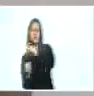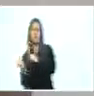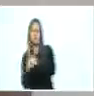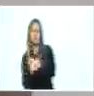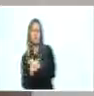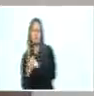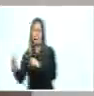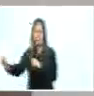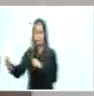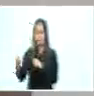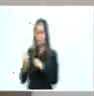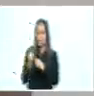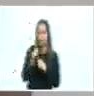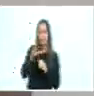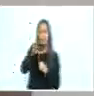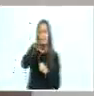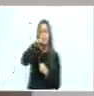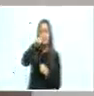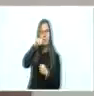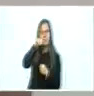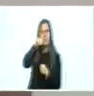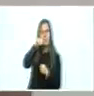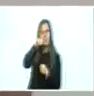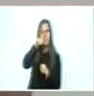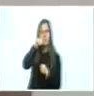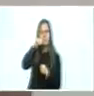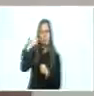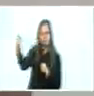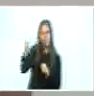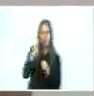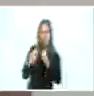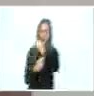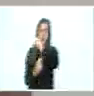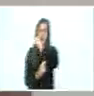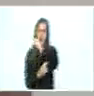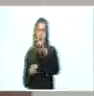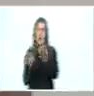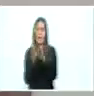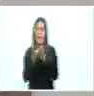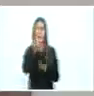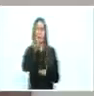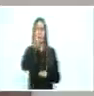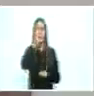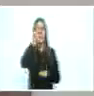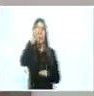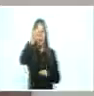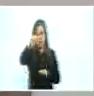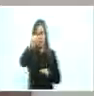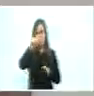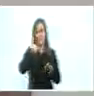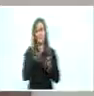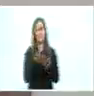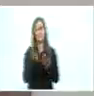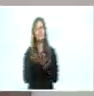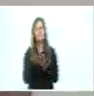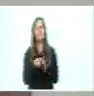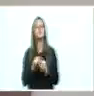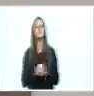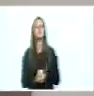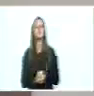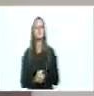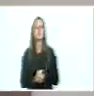viriam alguns funcionários daquela superintendência e também de Ubar. E aí, nós